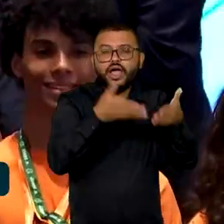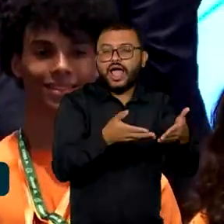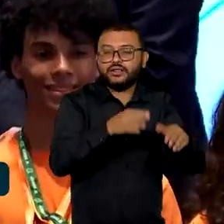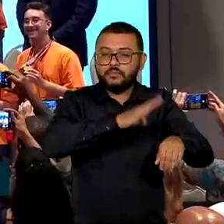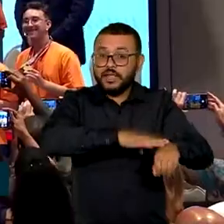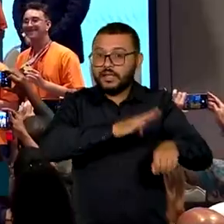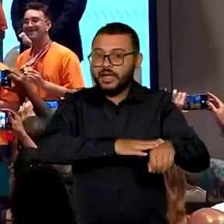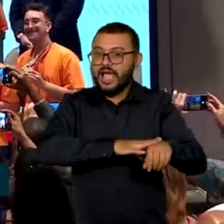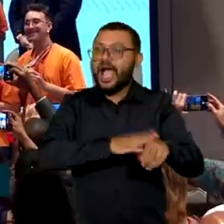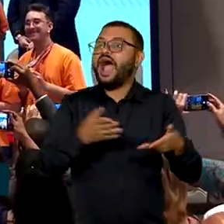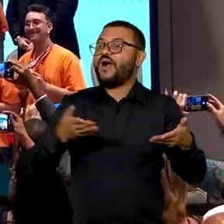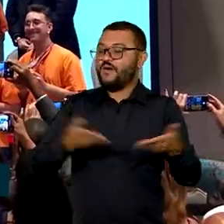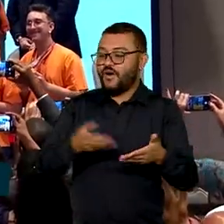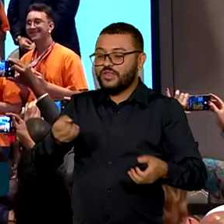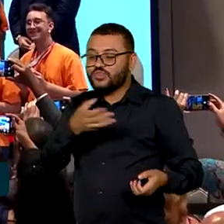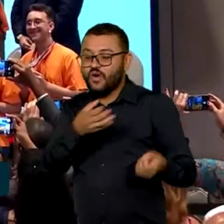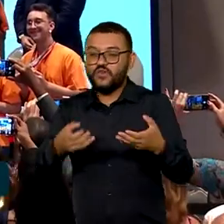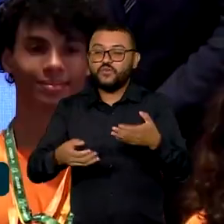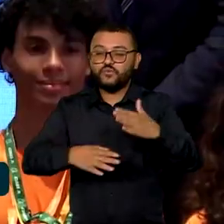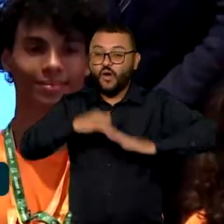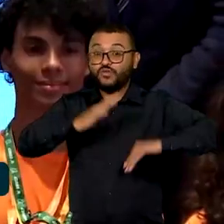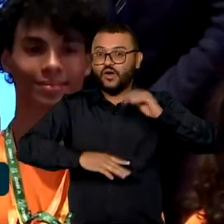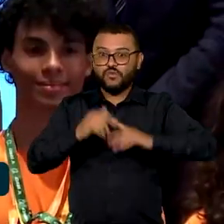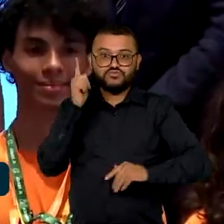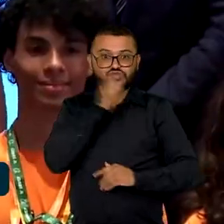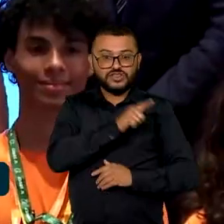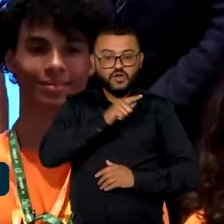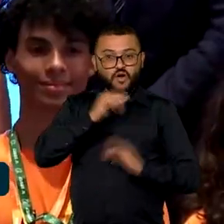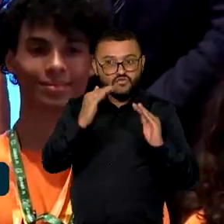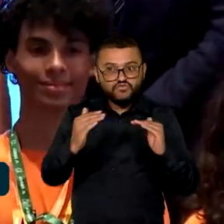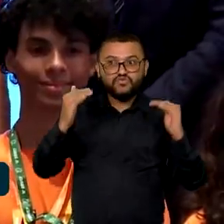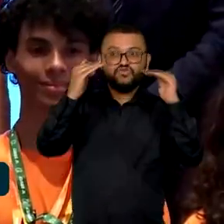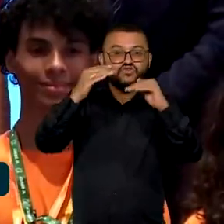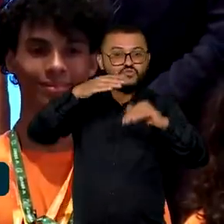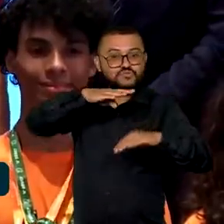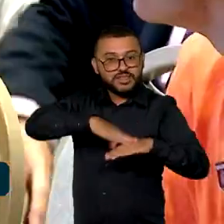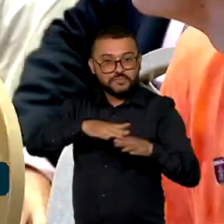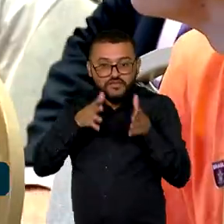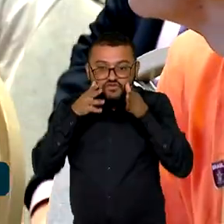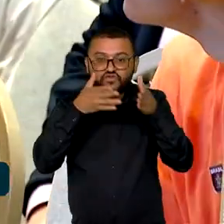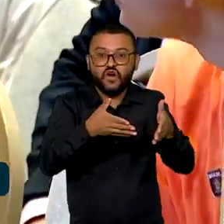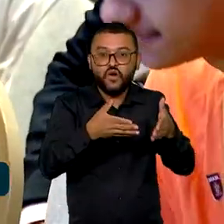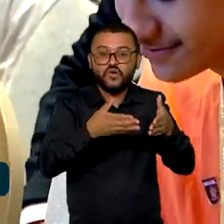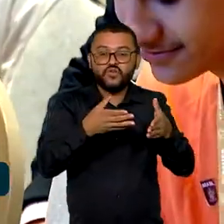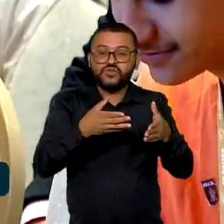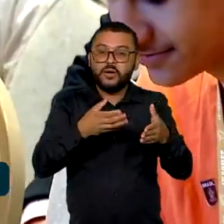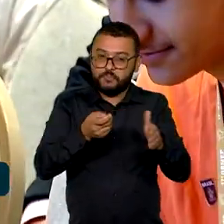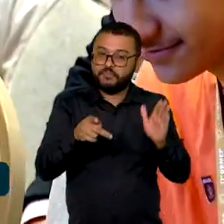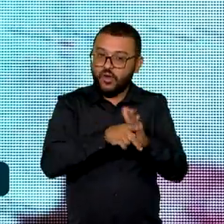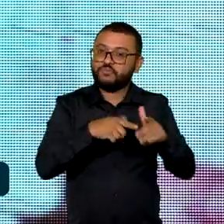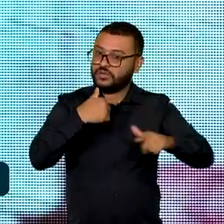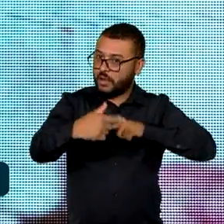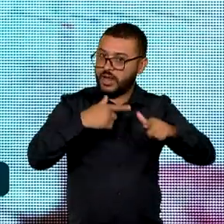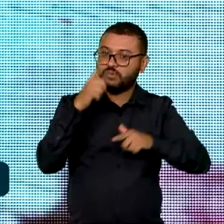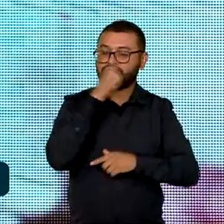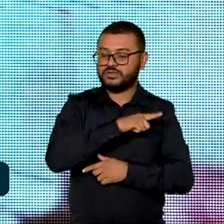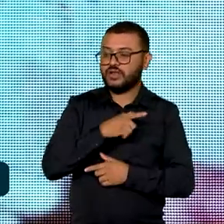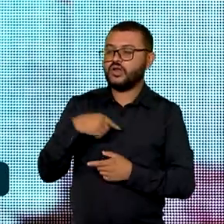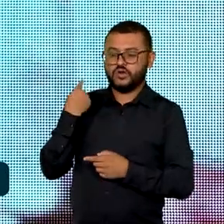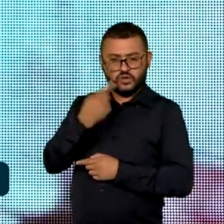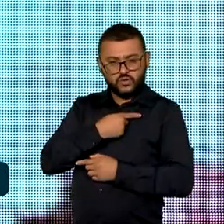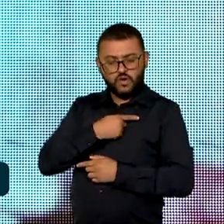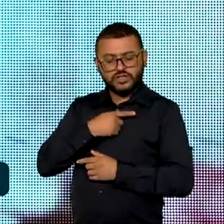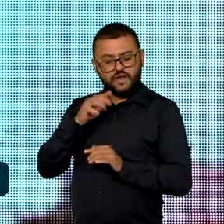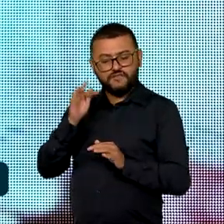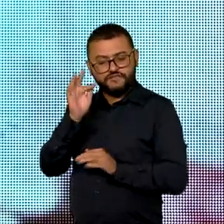matemática, agora vai formar novos profissionais de graduação em cursos direcionados para o mercado de trabalho. Vamos fazer uma graduação